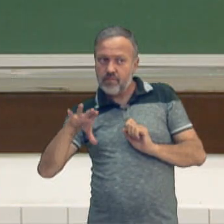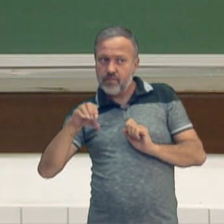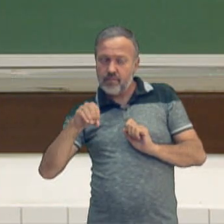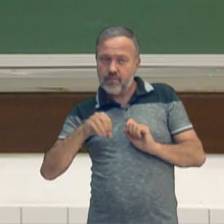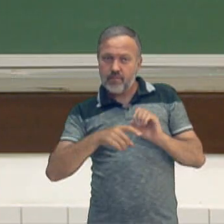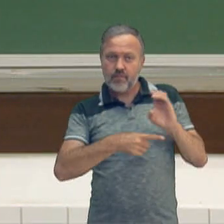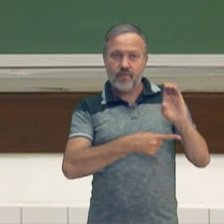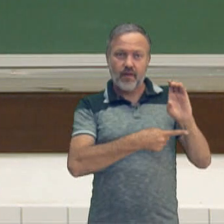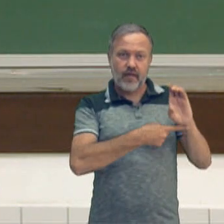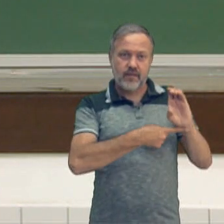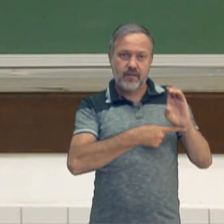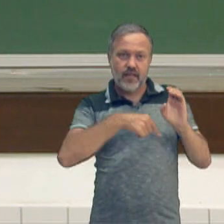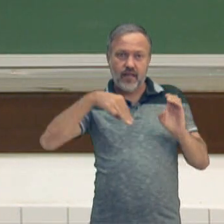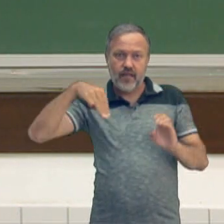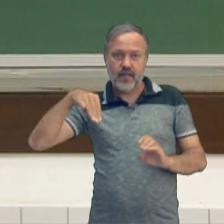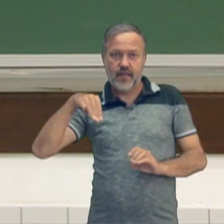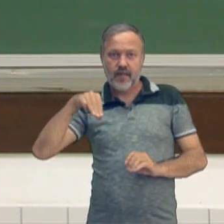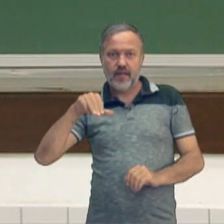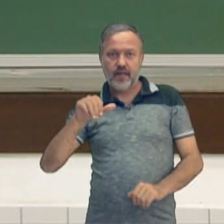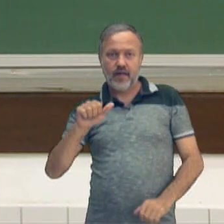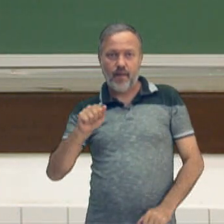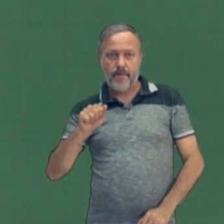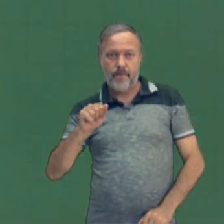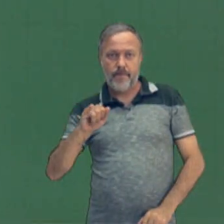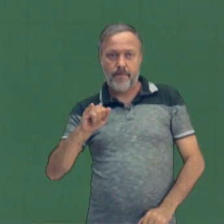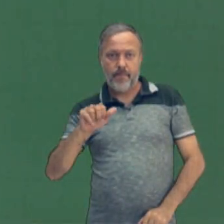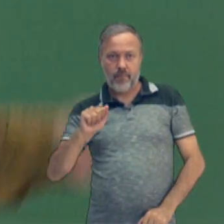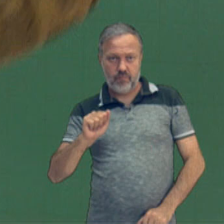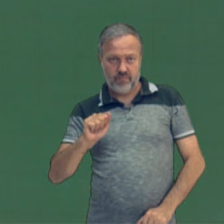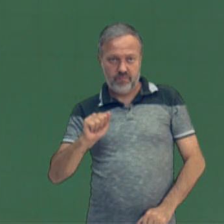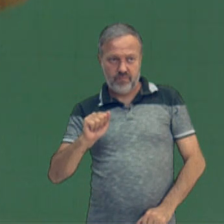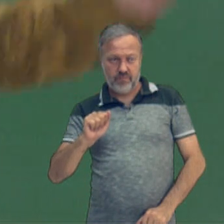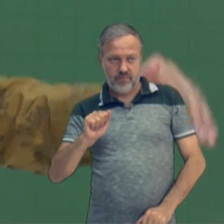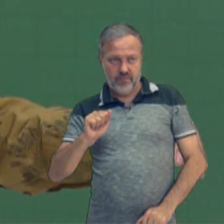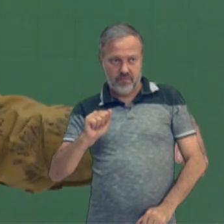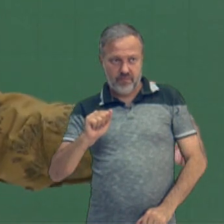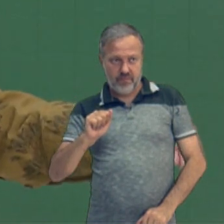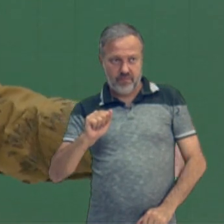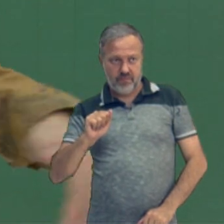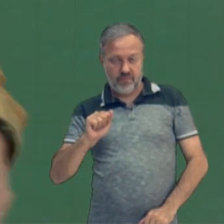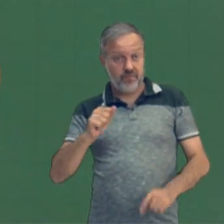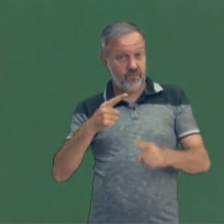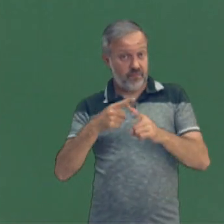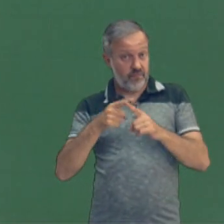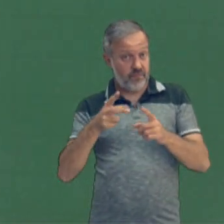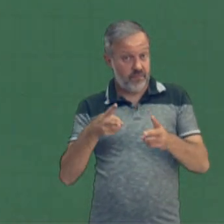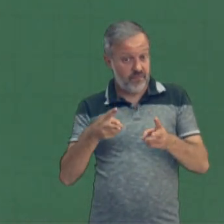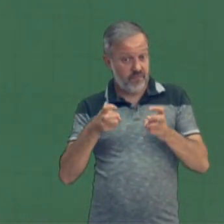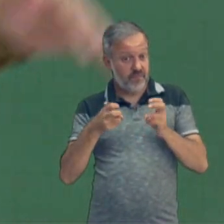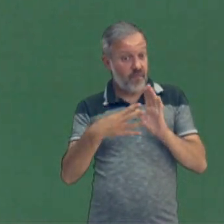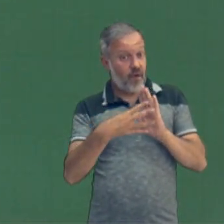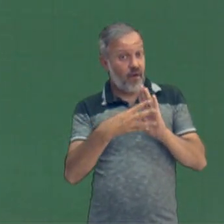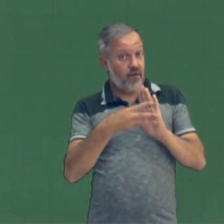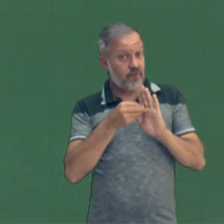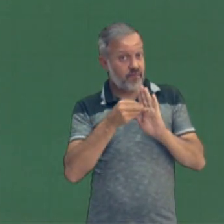será a resposta correta neste quiz? Vamos dar um tempo para vocês copiarem esta questão, para vocês escolherem a